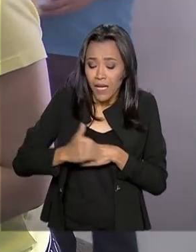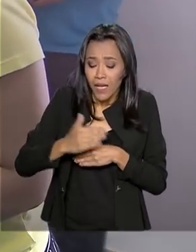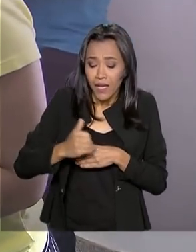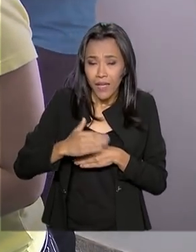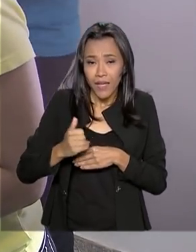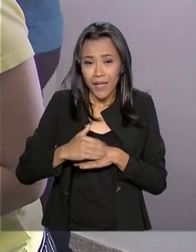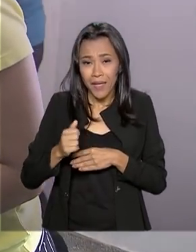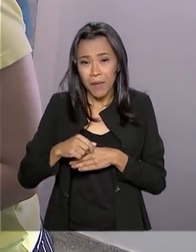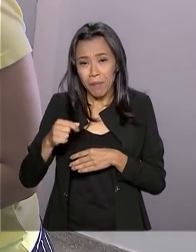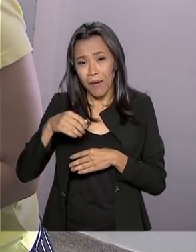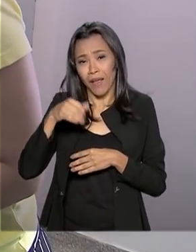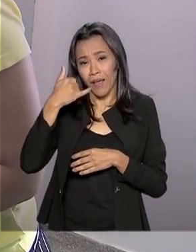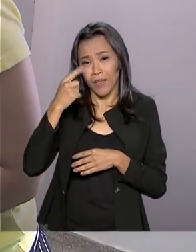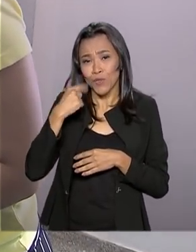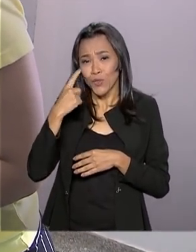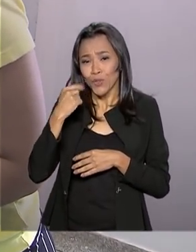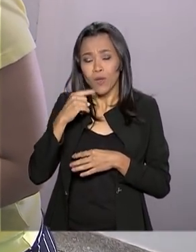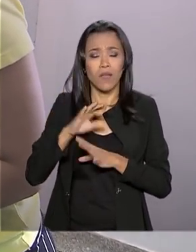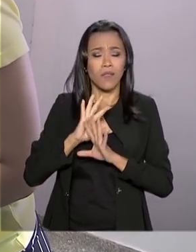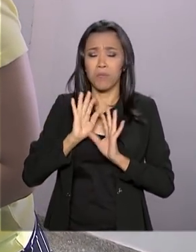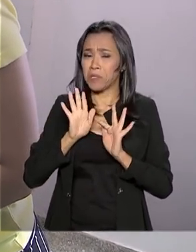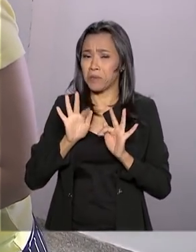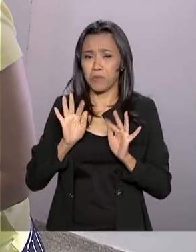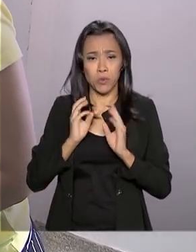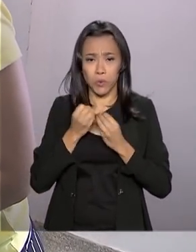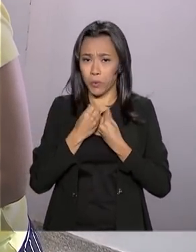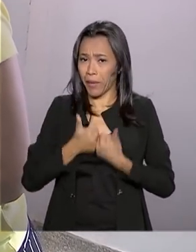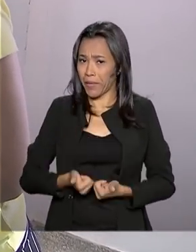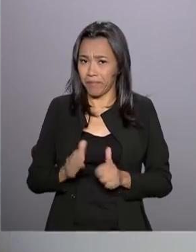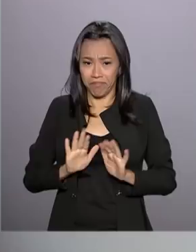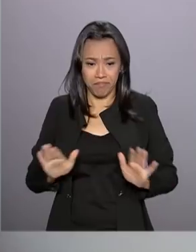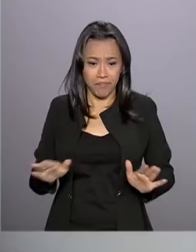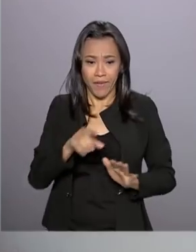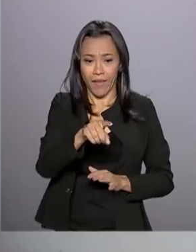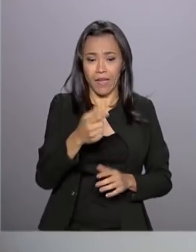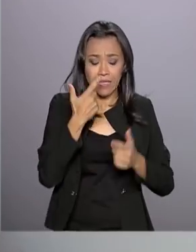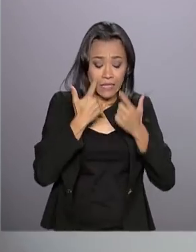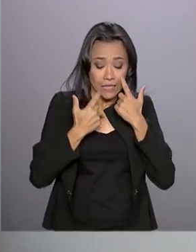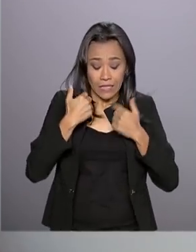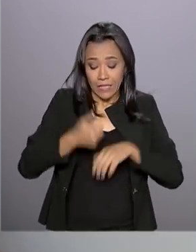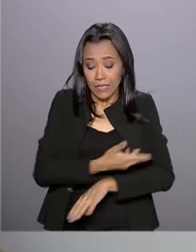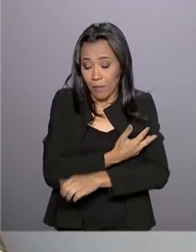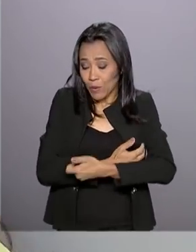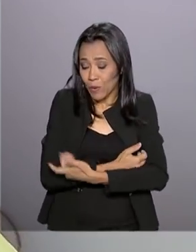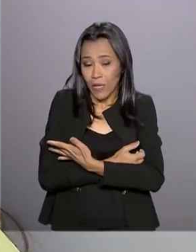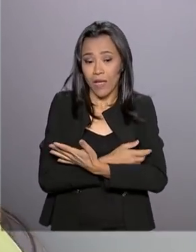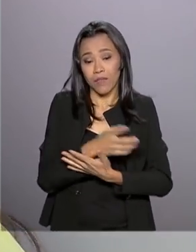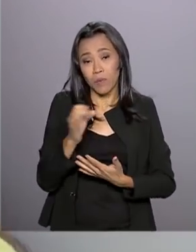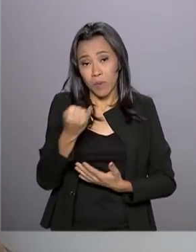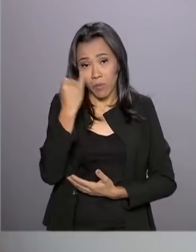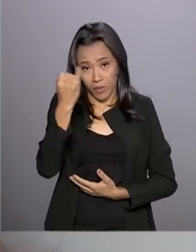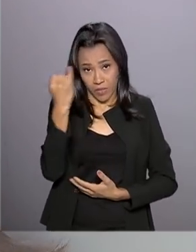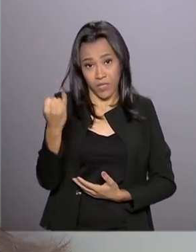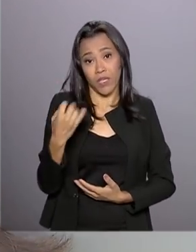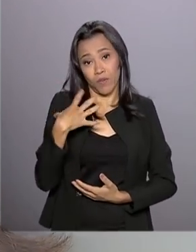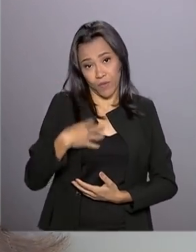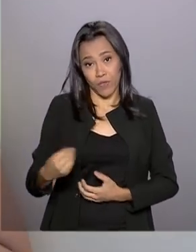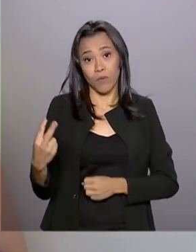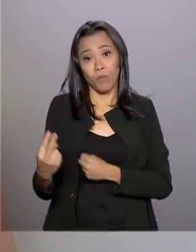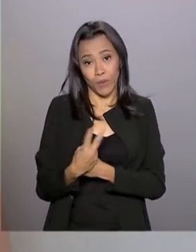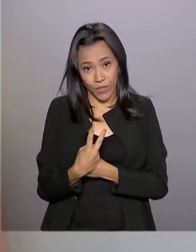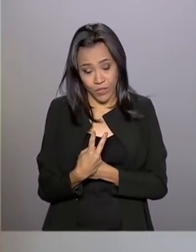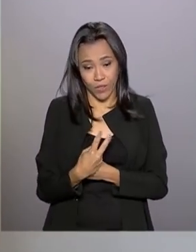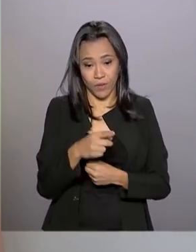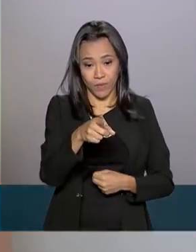choro dos pequenos e logo fica tudo bem. Emocionada, Elisa garante: o importante é que os filhos fiquem protegidos.